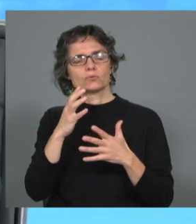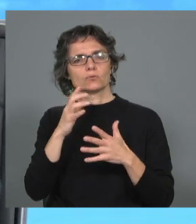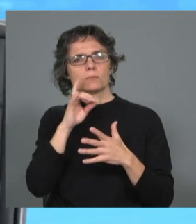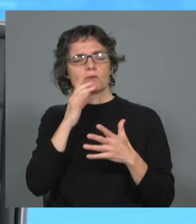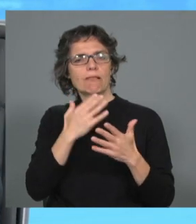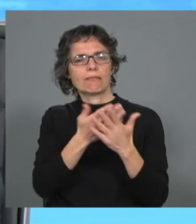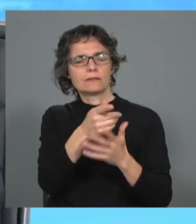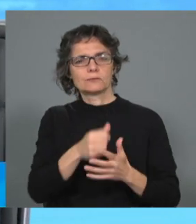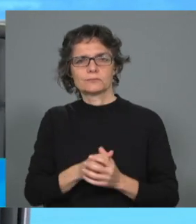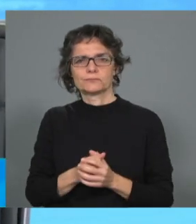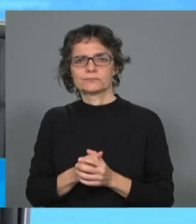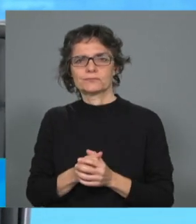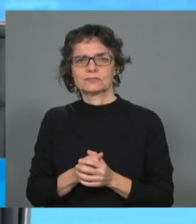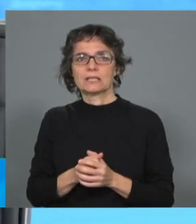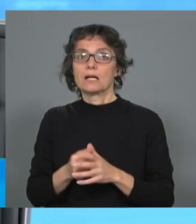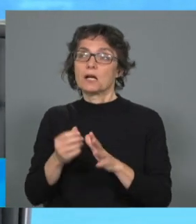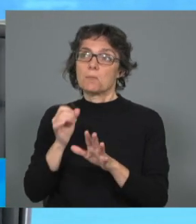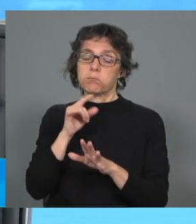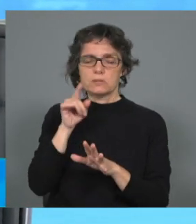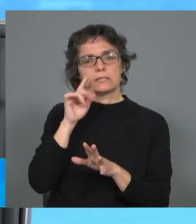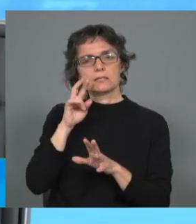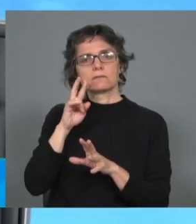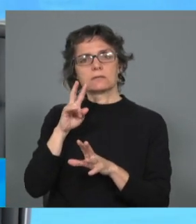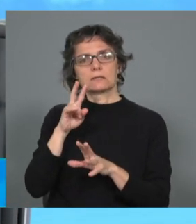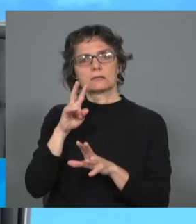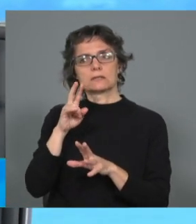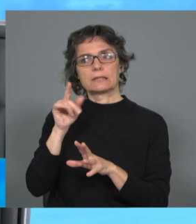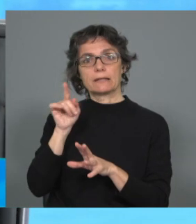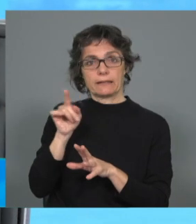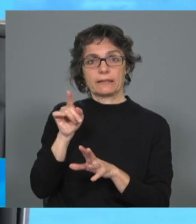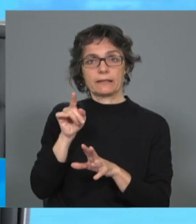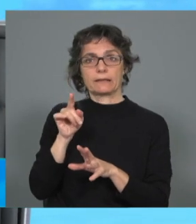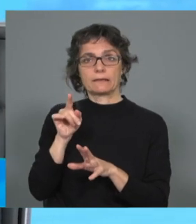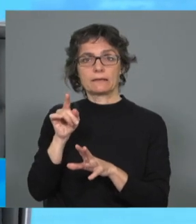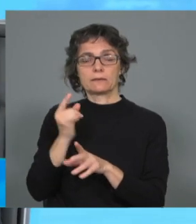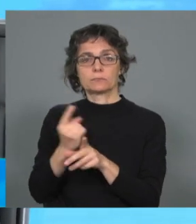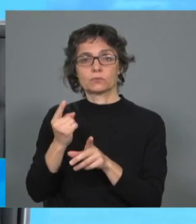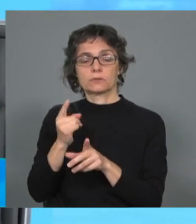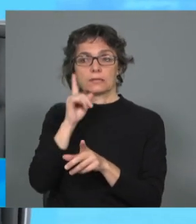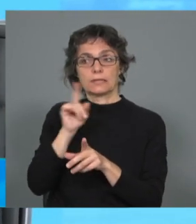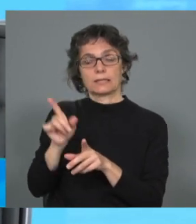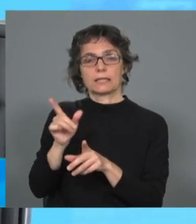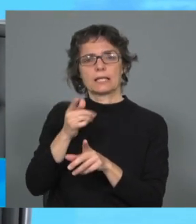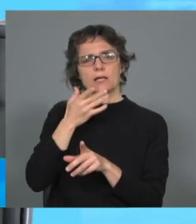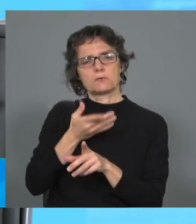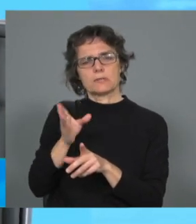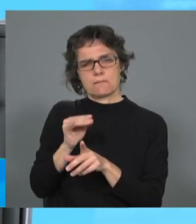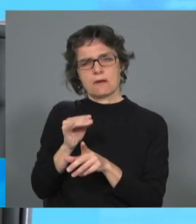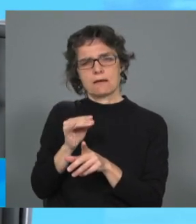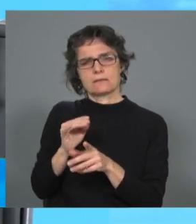para a Soledade, que tinha maior maturidade católica do que a minha. Para mim era tudo novo. E, portanto, esta